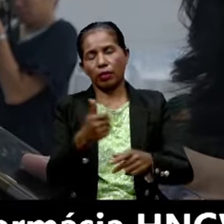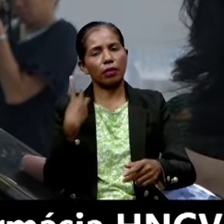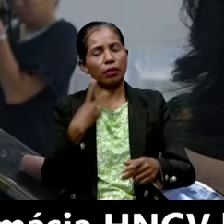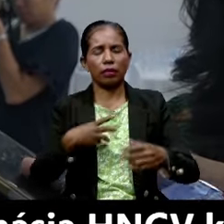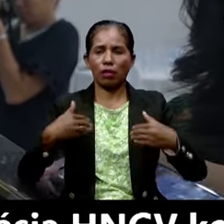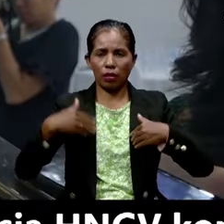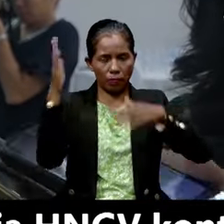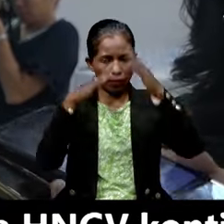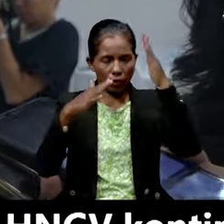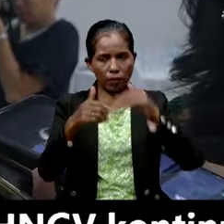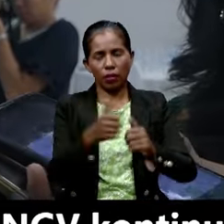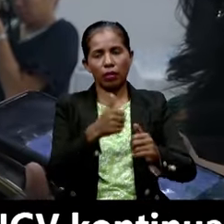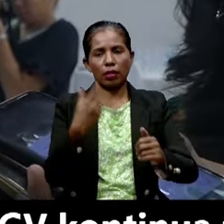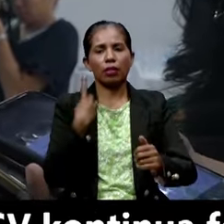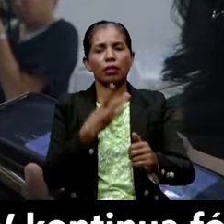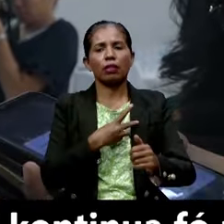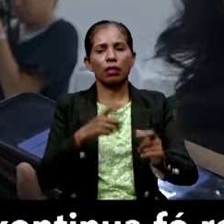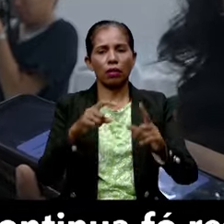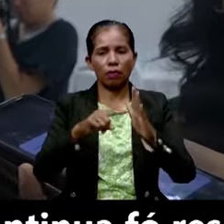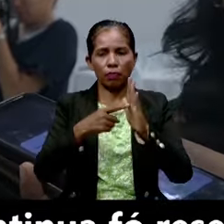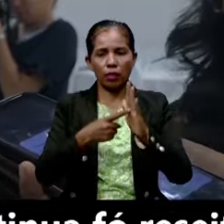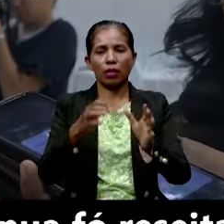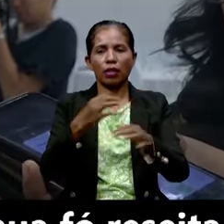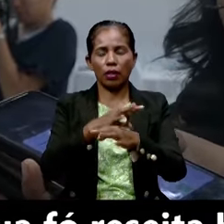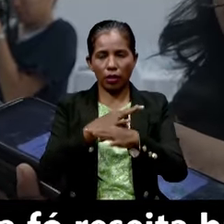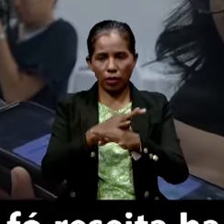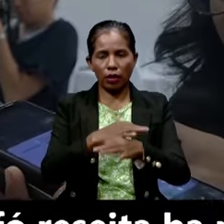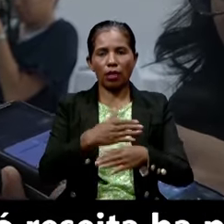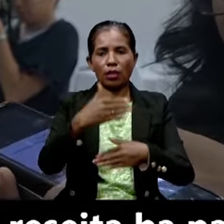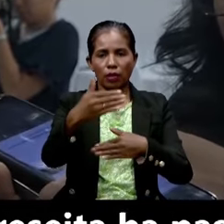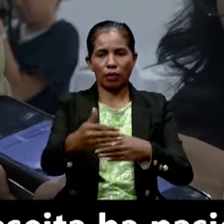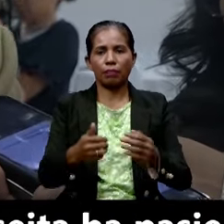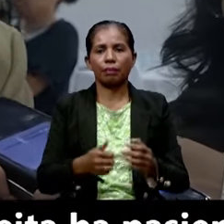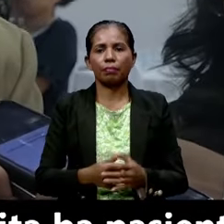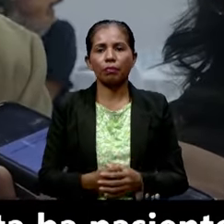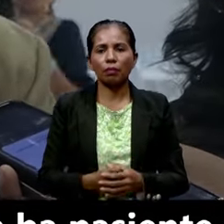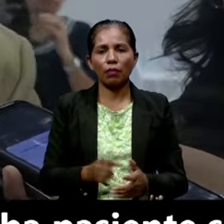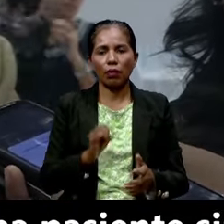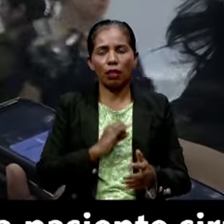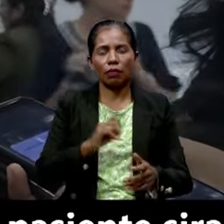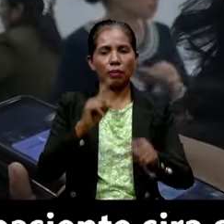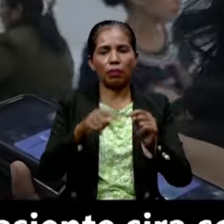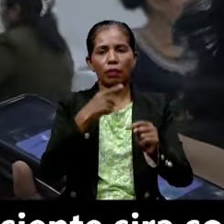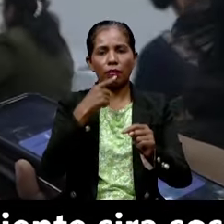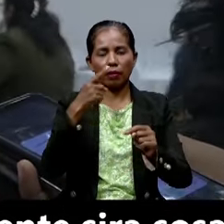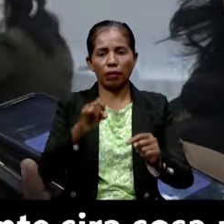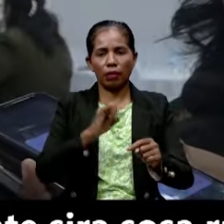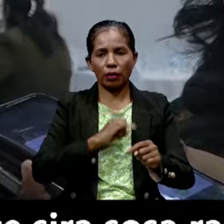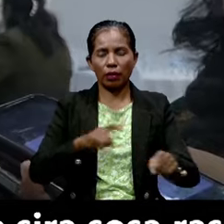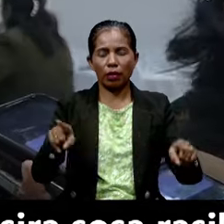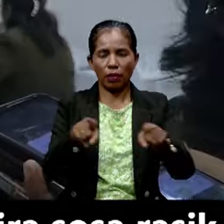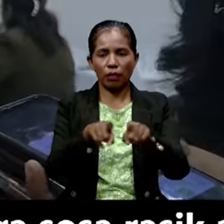problema. Ia parte seluk mos ita komesa hadian dadao. Nebe hau level hatetin. Hau anesan ema